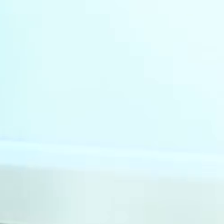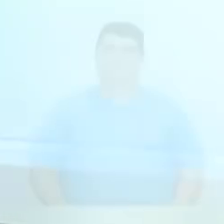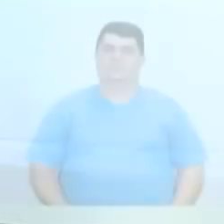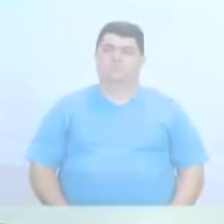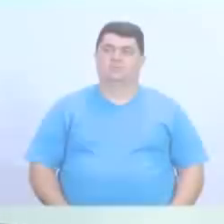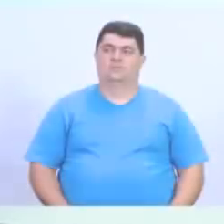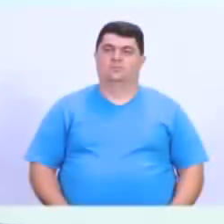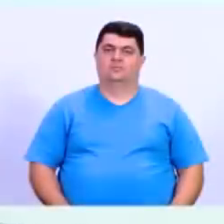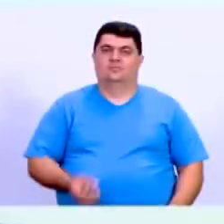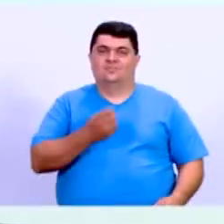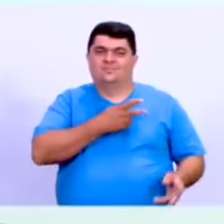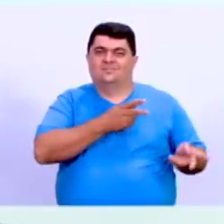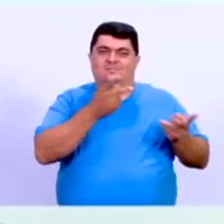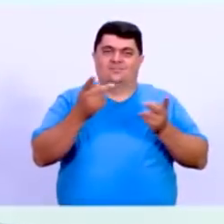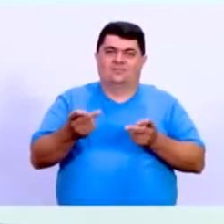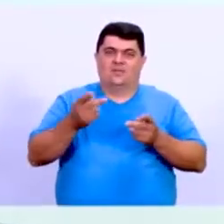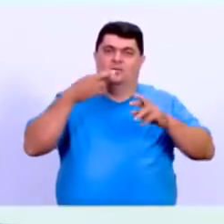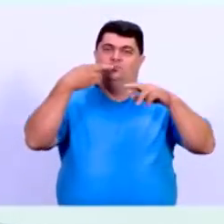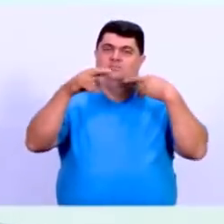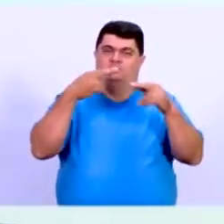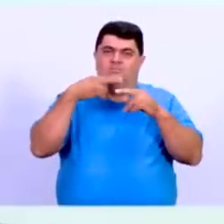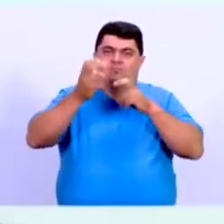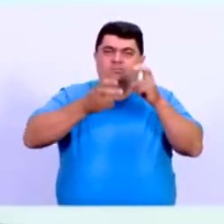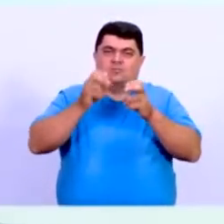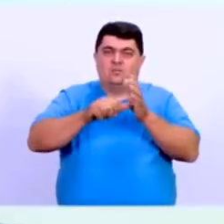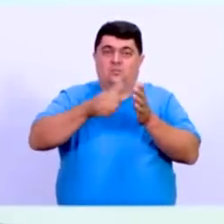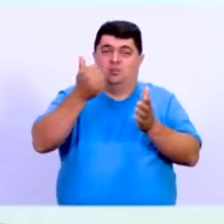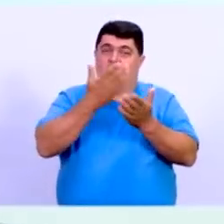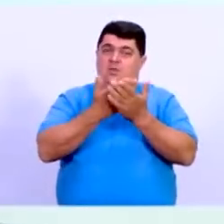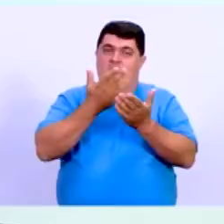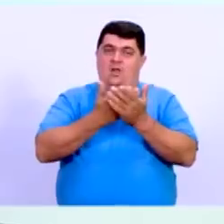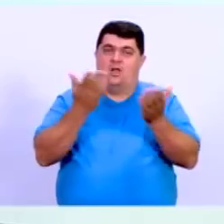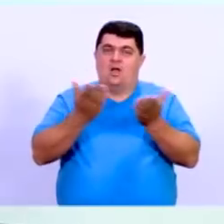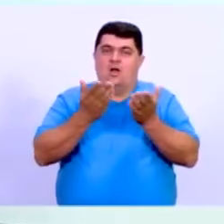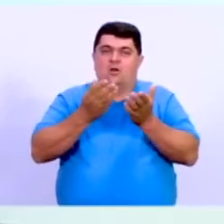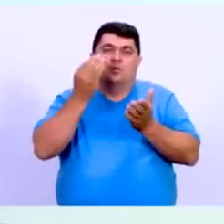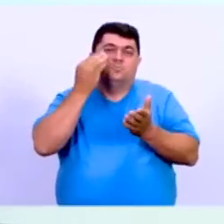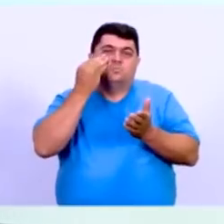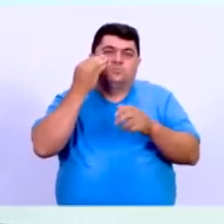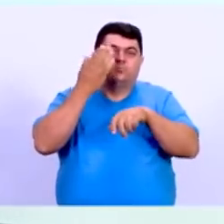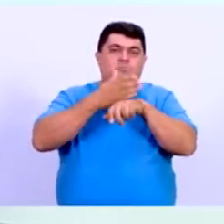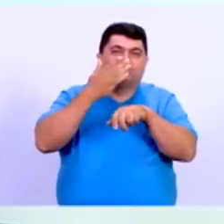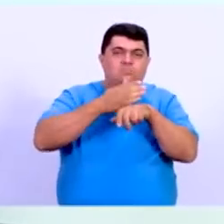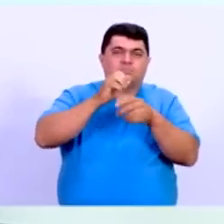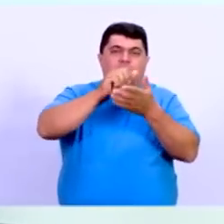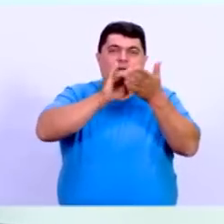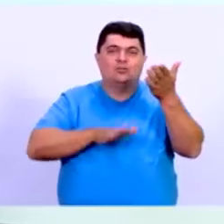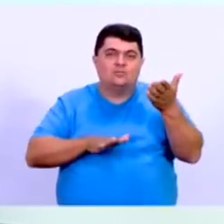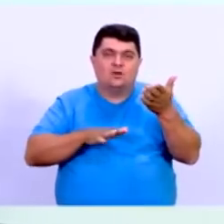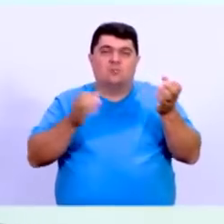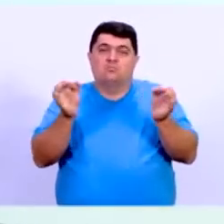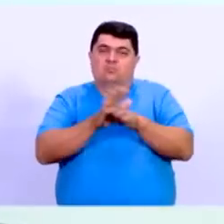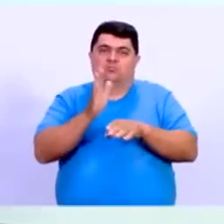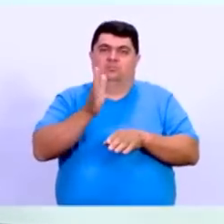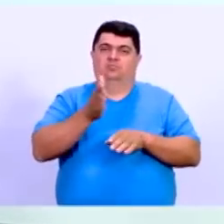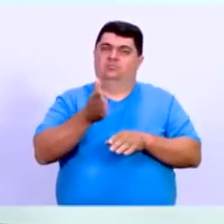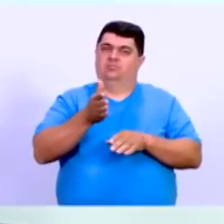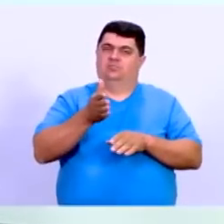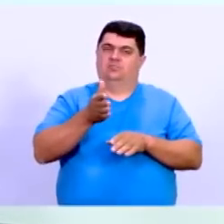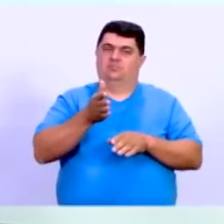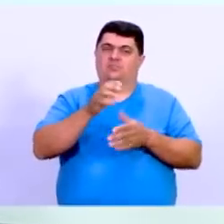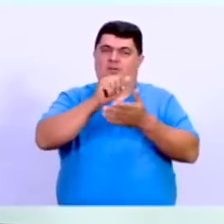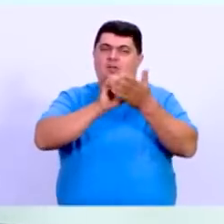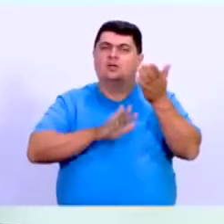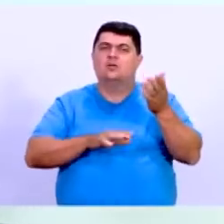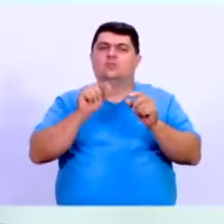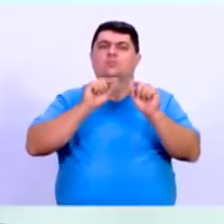Muito bem, pessoal. Redes de computadores, primeira aula, e agora nós vamos pegar e corrigir nossa atividade de sala, não é isso? Na atividade